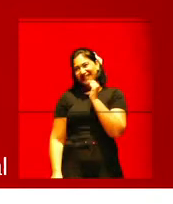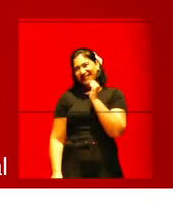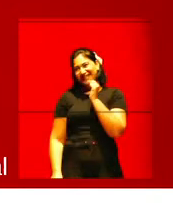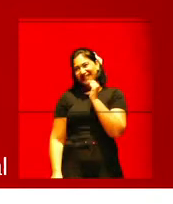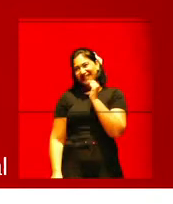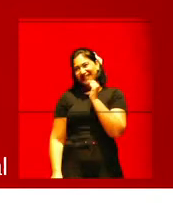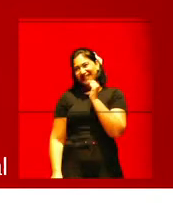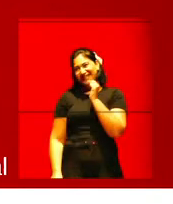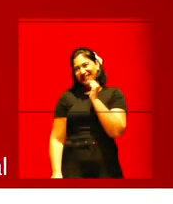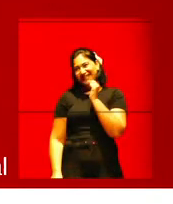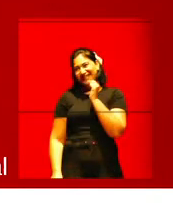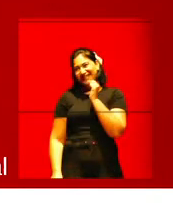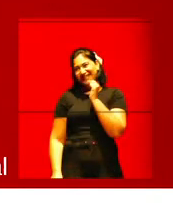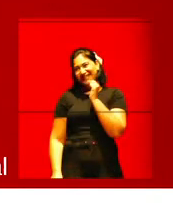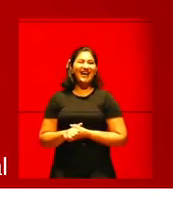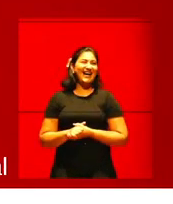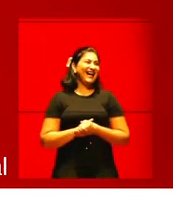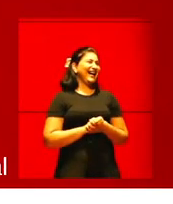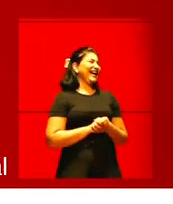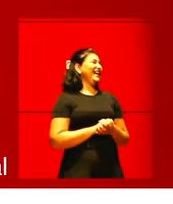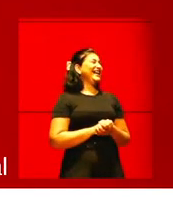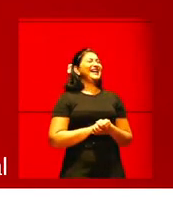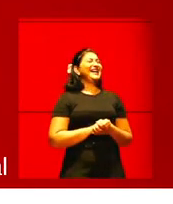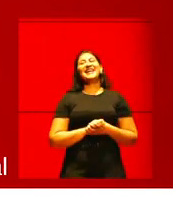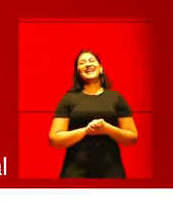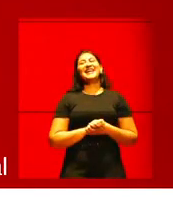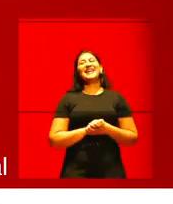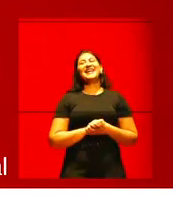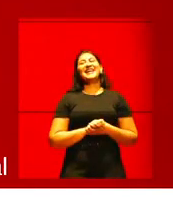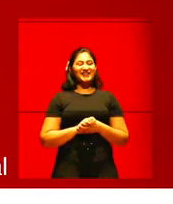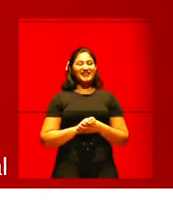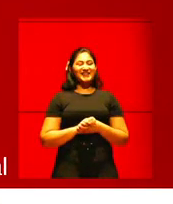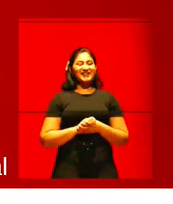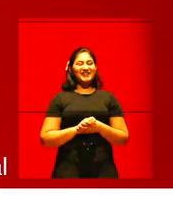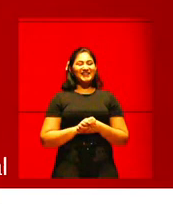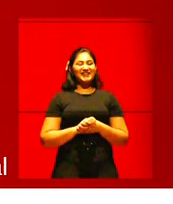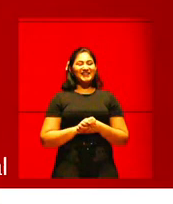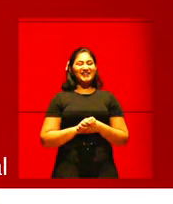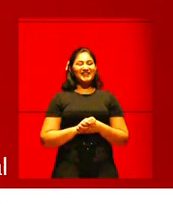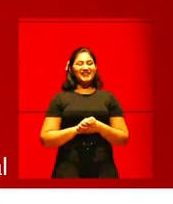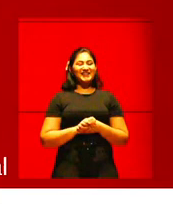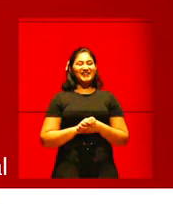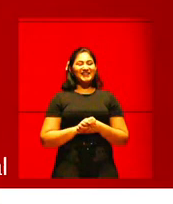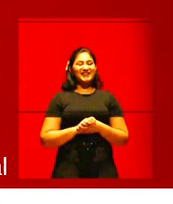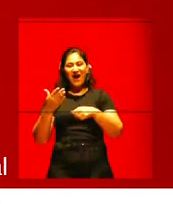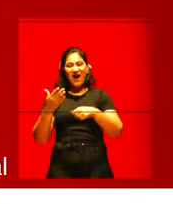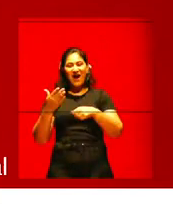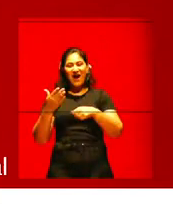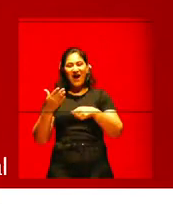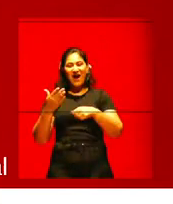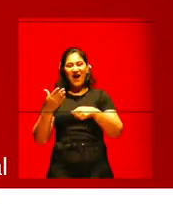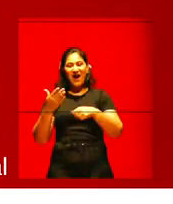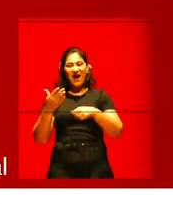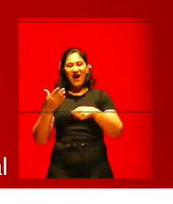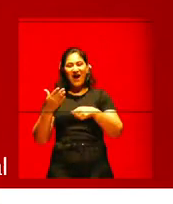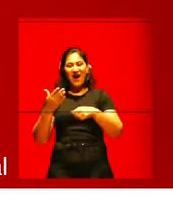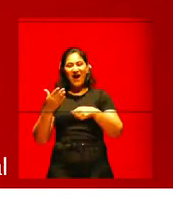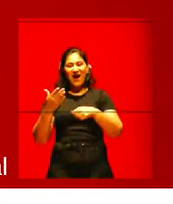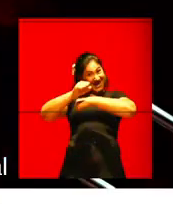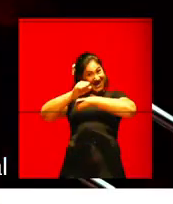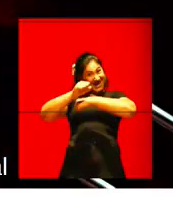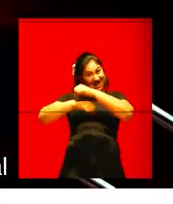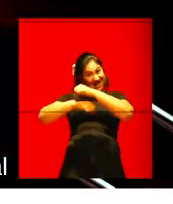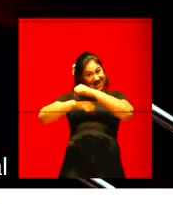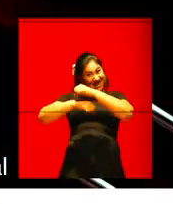Ah, eles estão com vergonha. Tudo bem. Vamos à coreografia e à paródia, então.